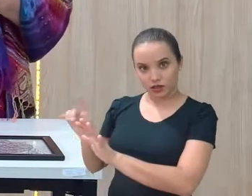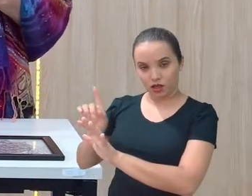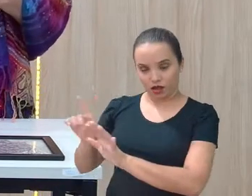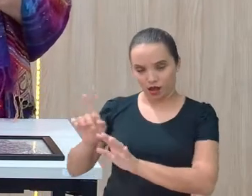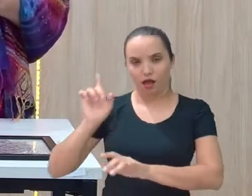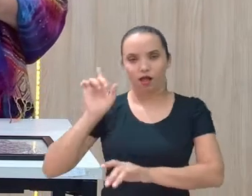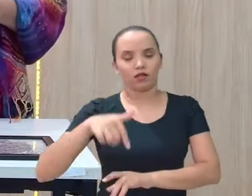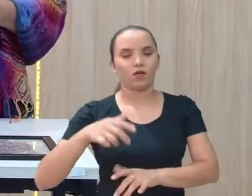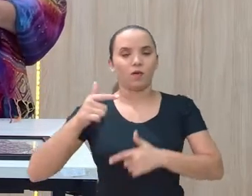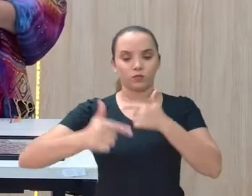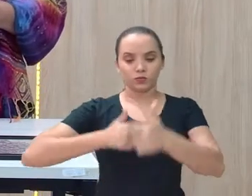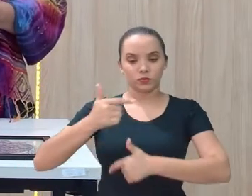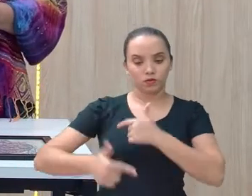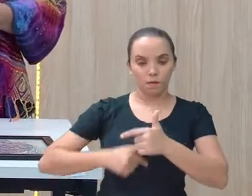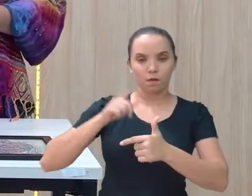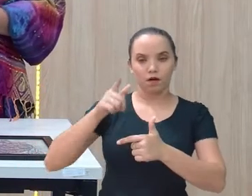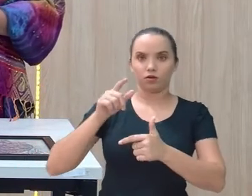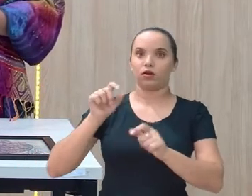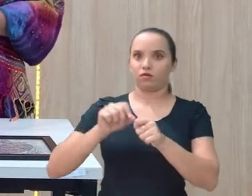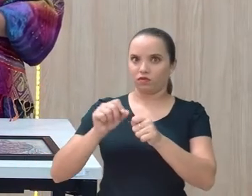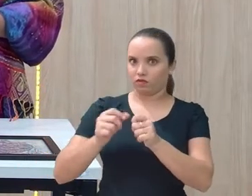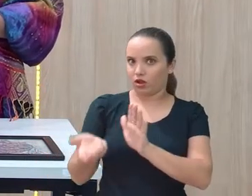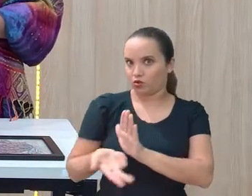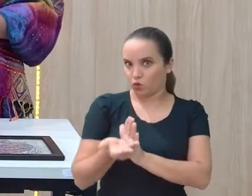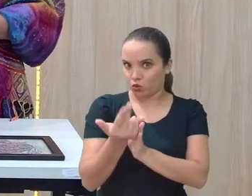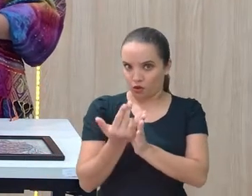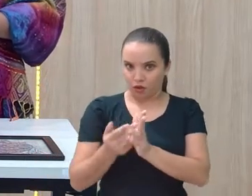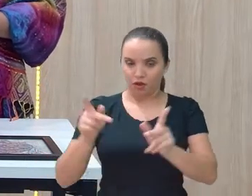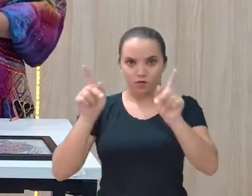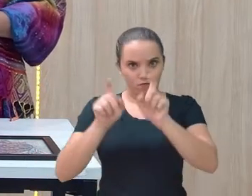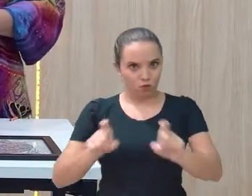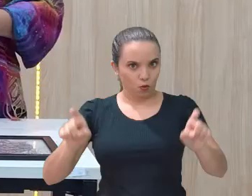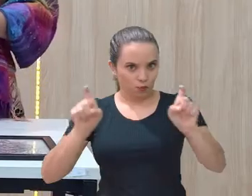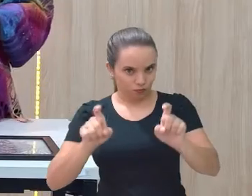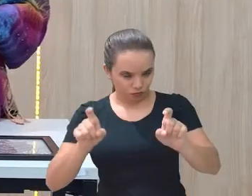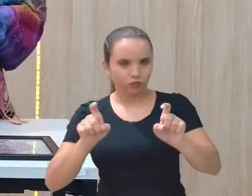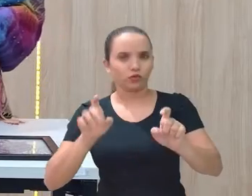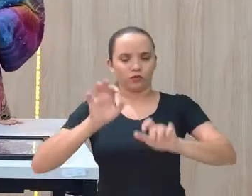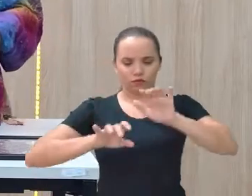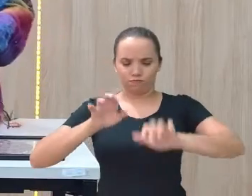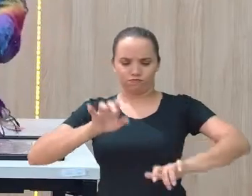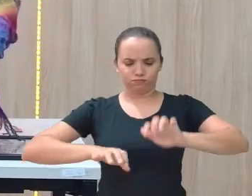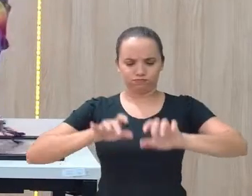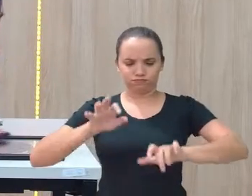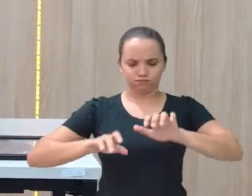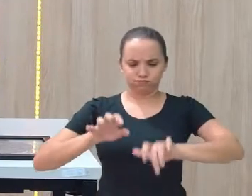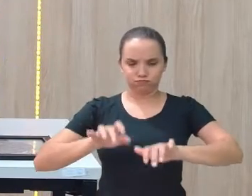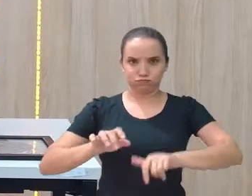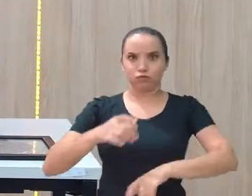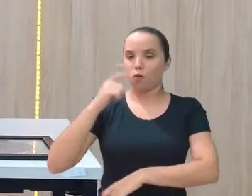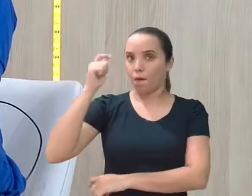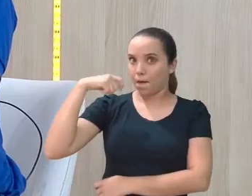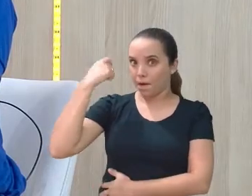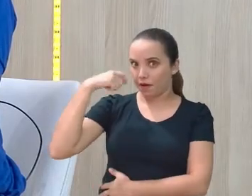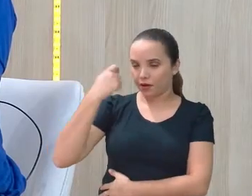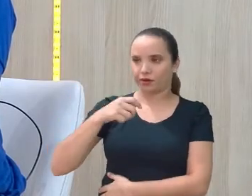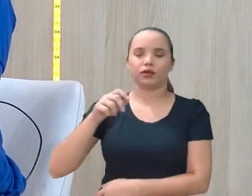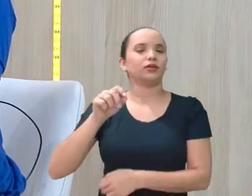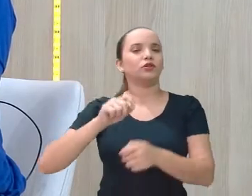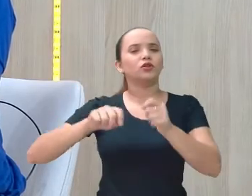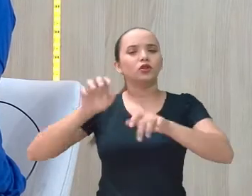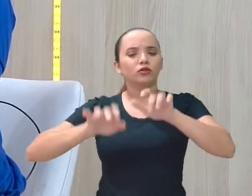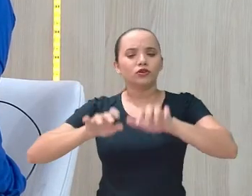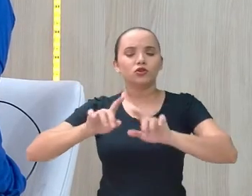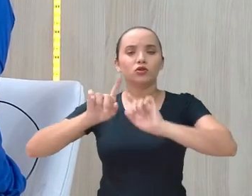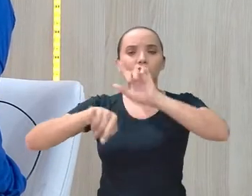trabalho que ele é feito, o desenho no computador é digital, e o artista aí fez a cópia